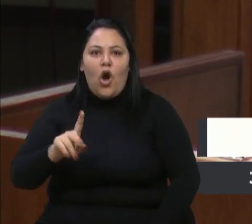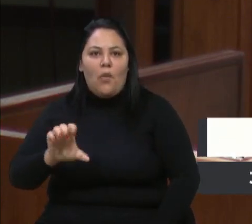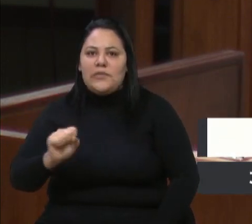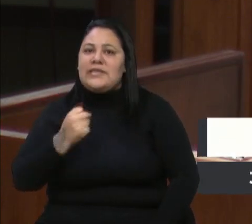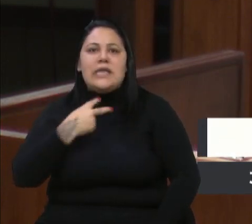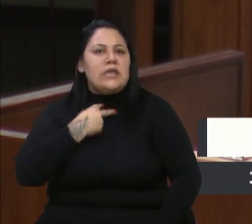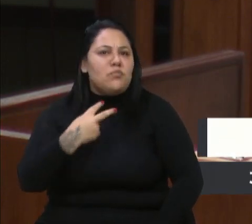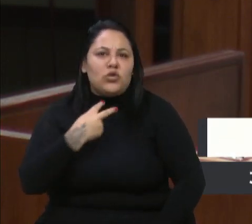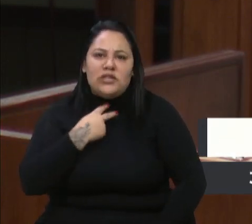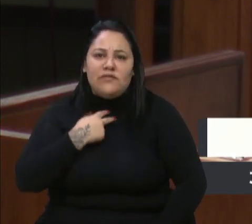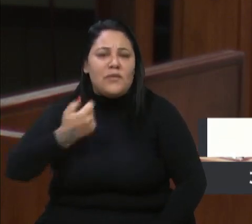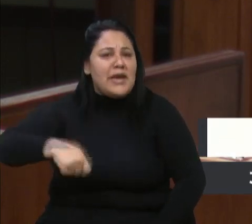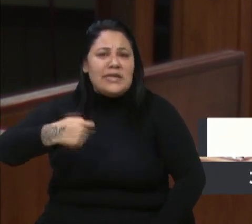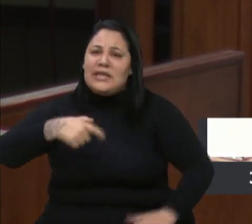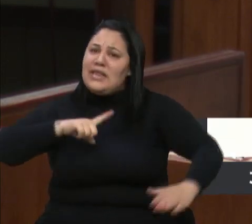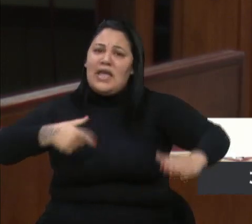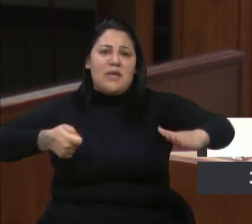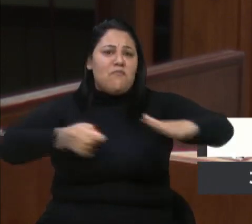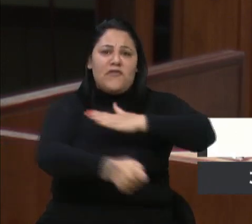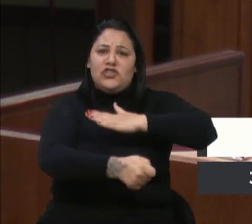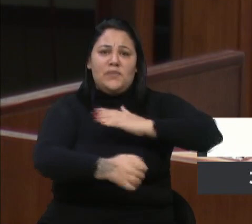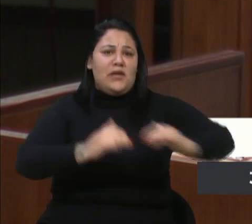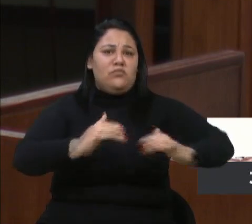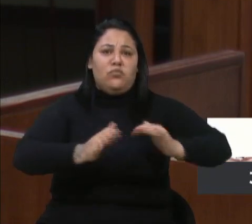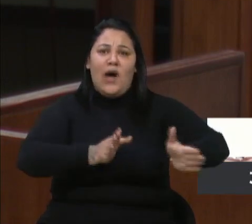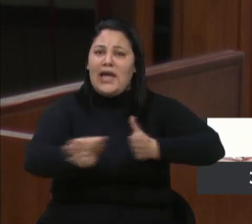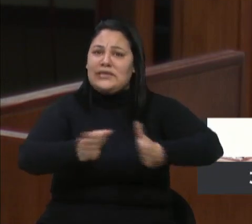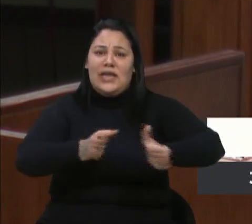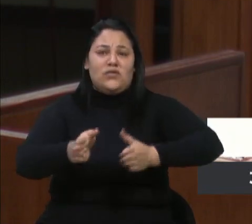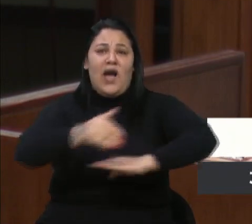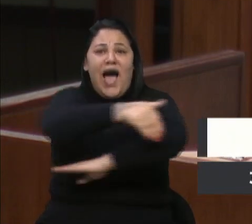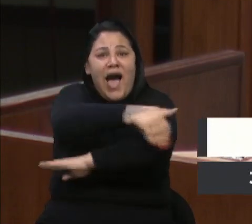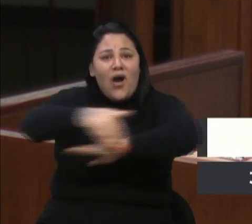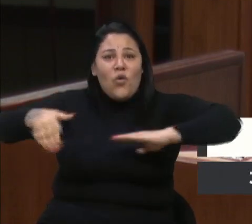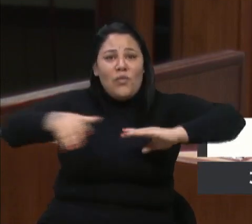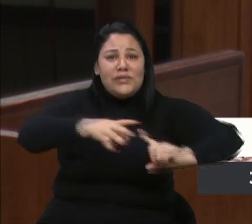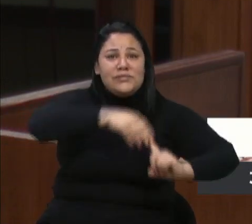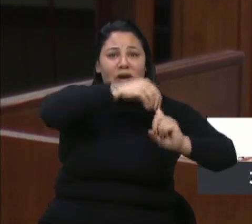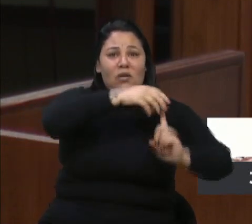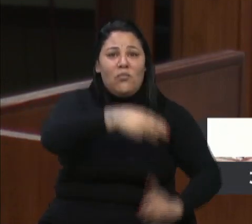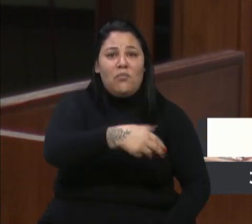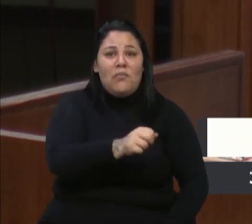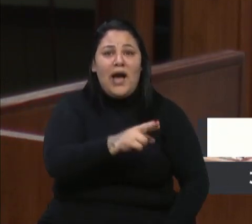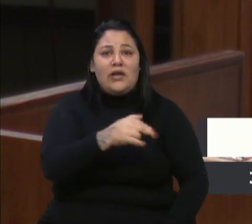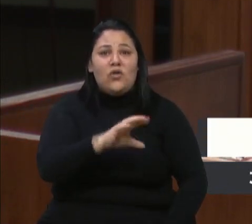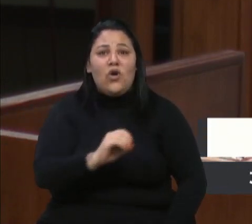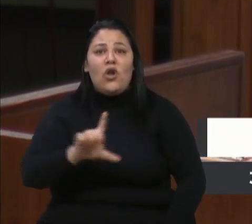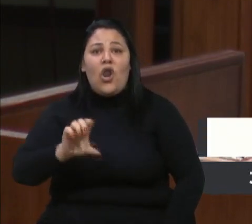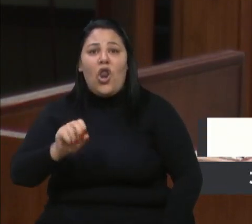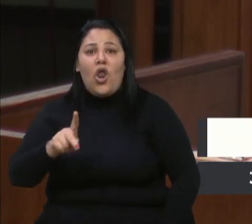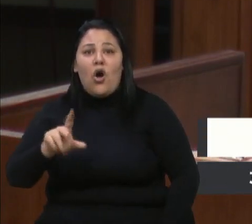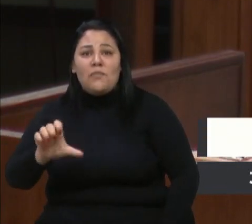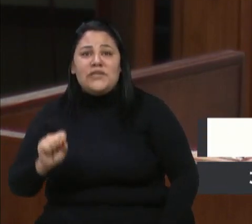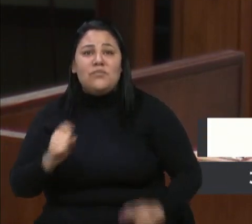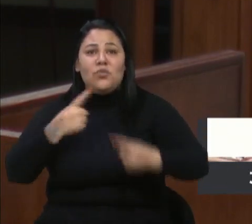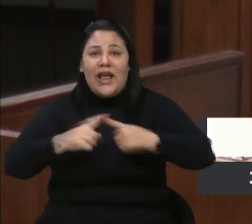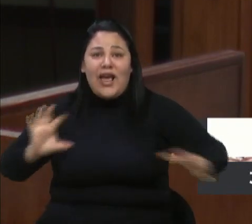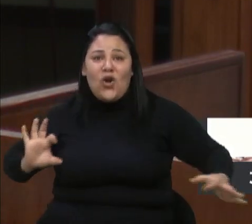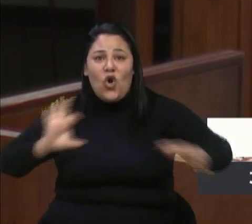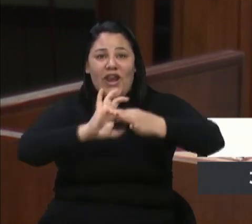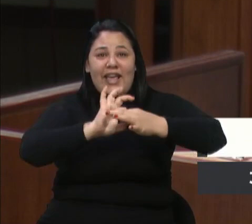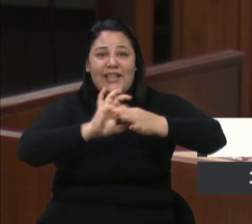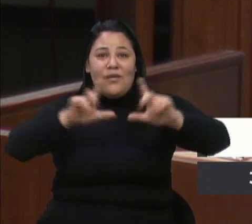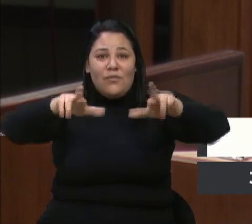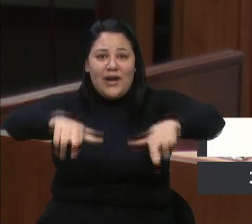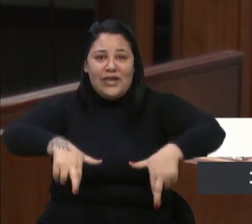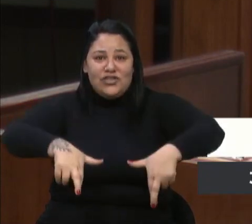Impossível. Não tem. Pela Mário Lopes, não tem, porque ela liga toda uma região. E o